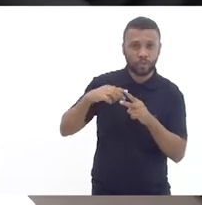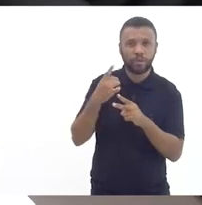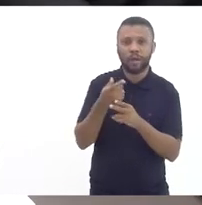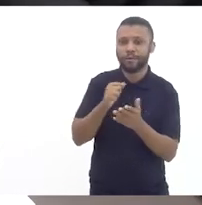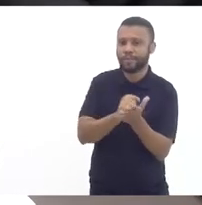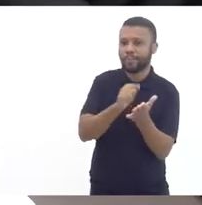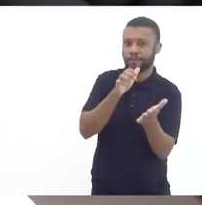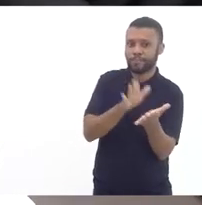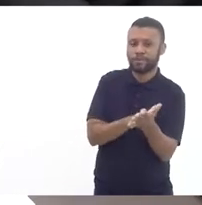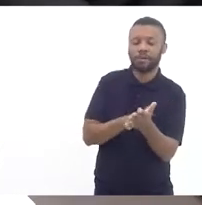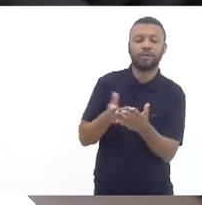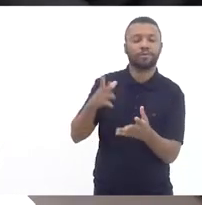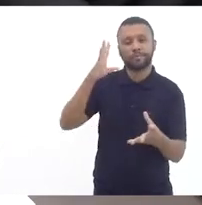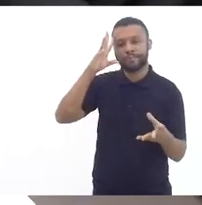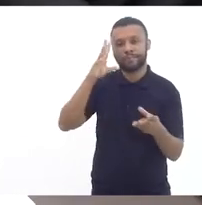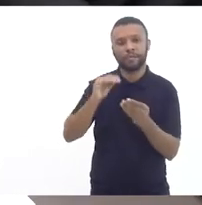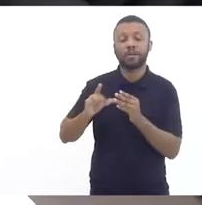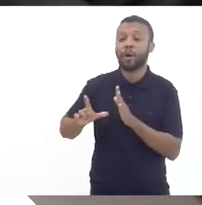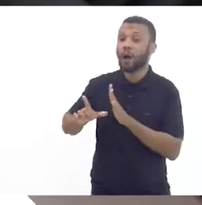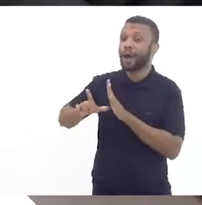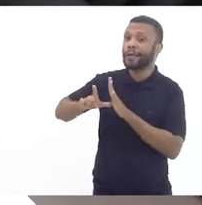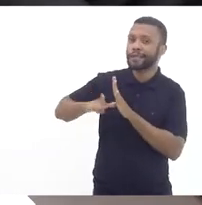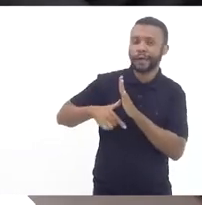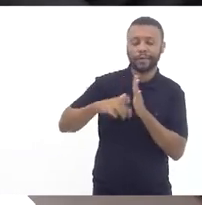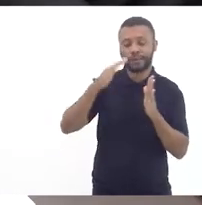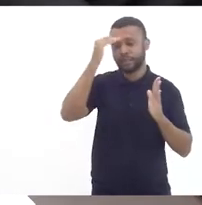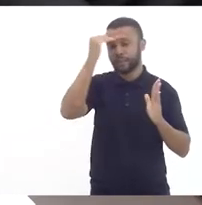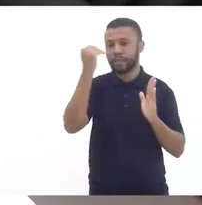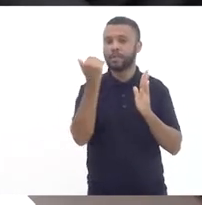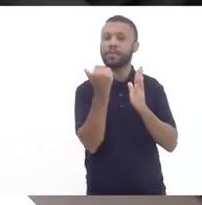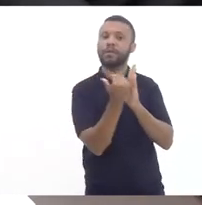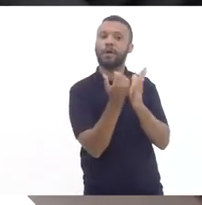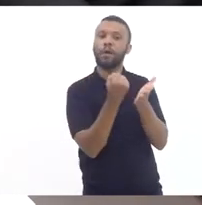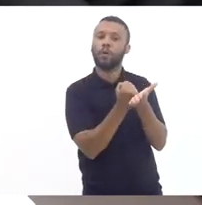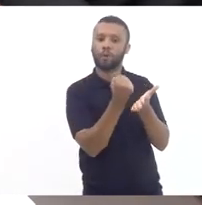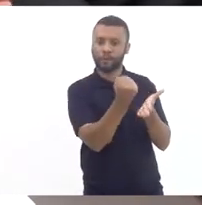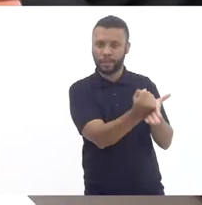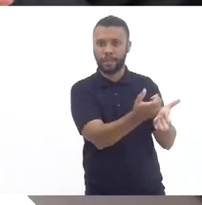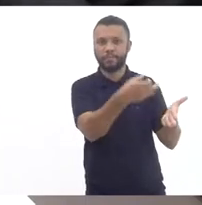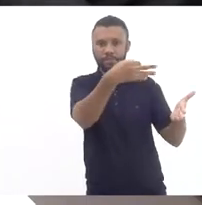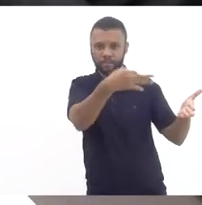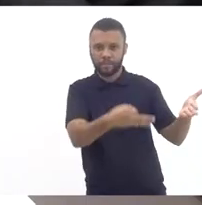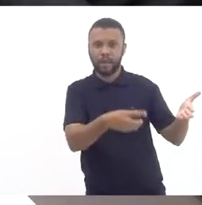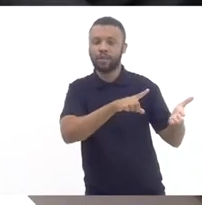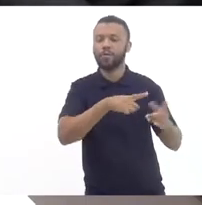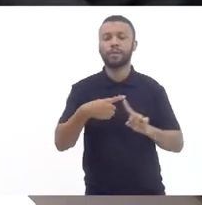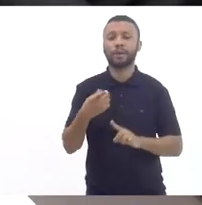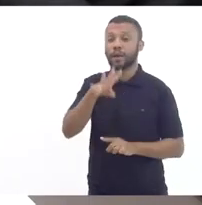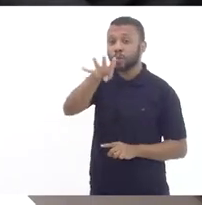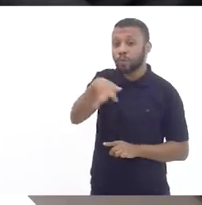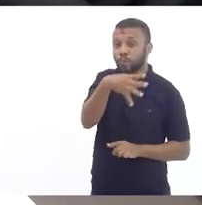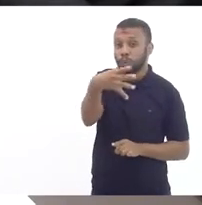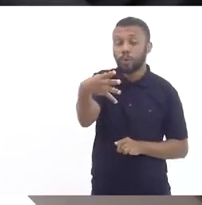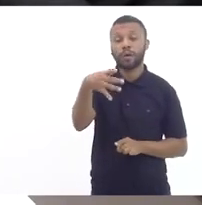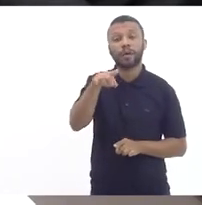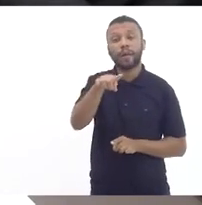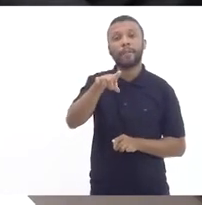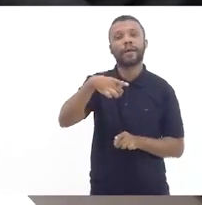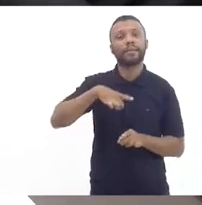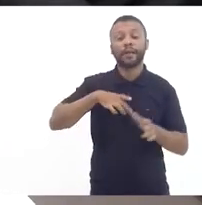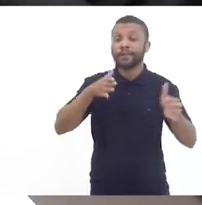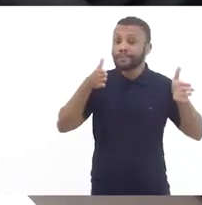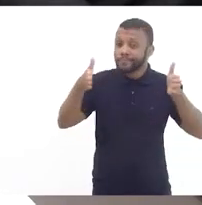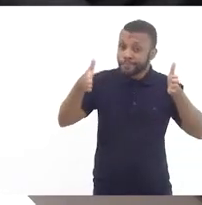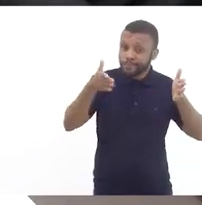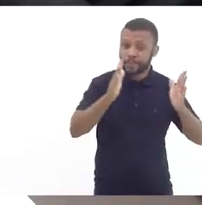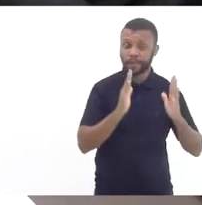que há um atraso no cumprimento do contrato, porque no cronograma previsto, ele se estende entre a fase